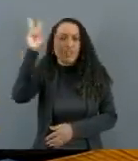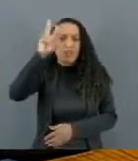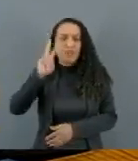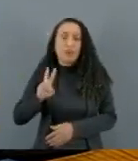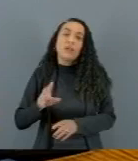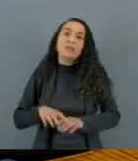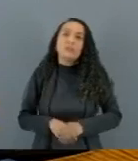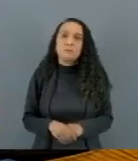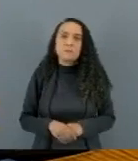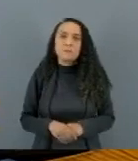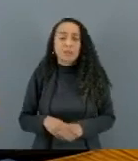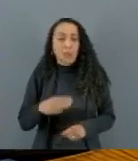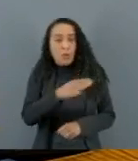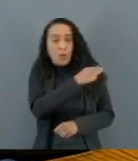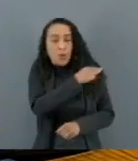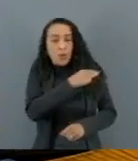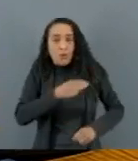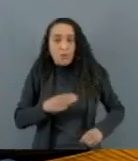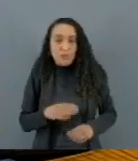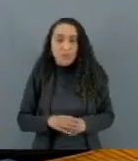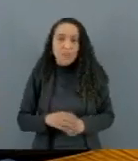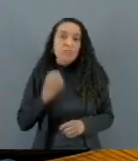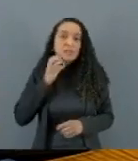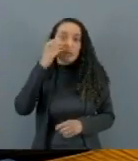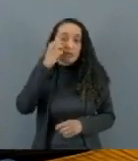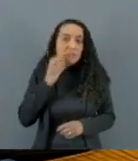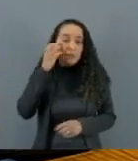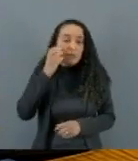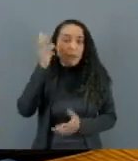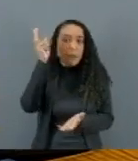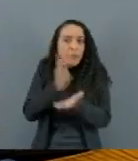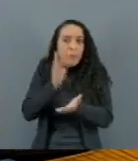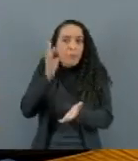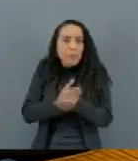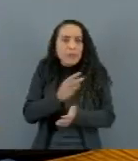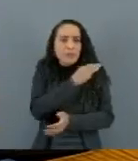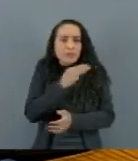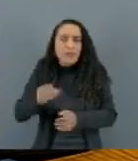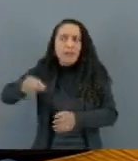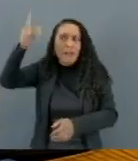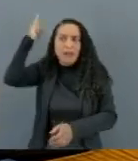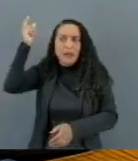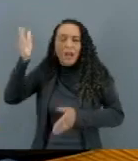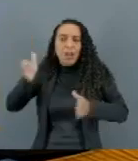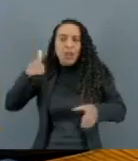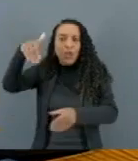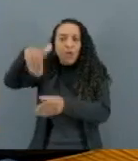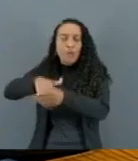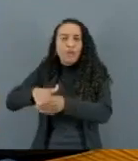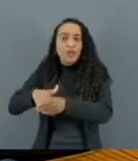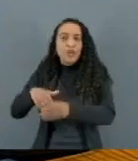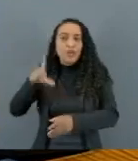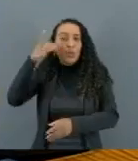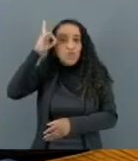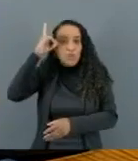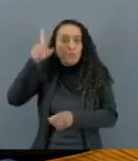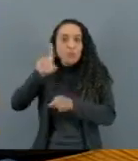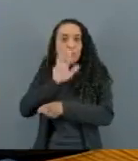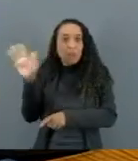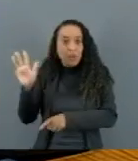aquele mesmo que foi ministro do Trabalho do governo de Dilma e de Lula. Demitido em 2011 por a mesma razão.